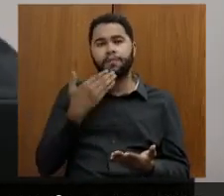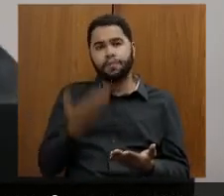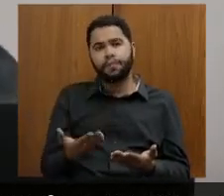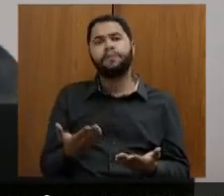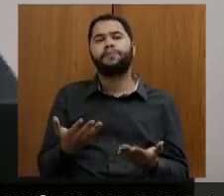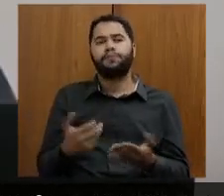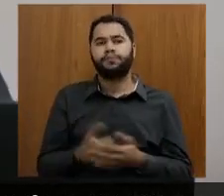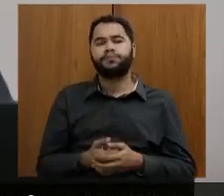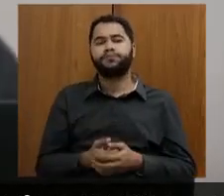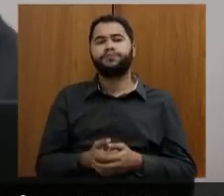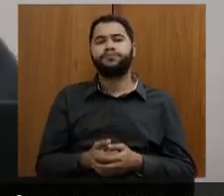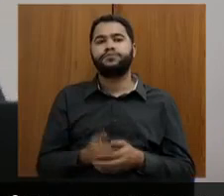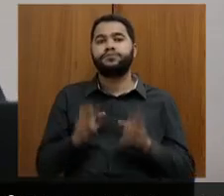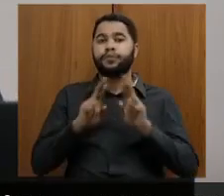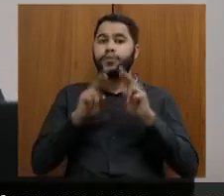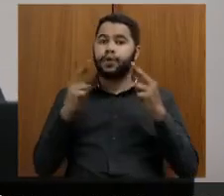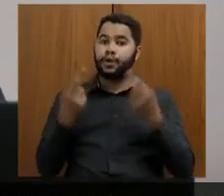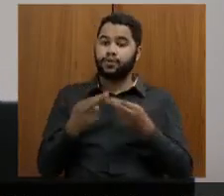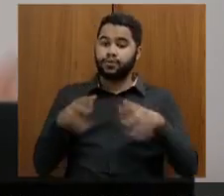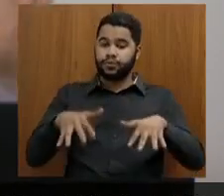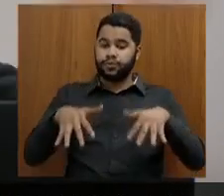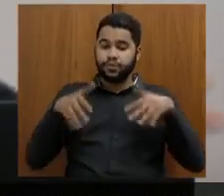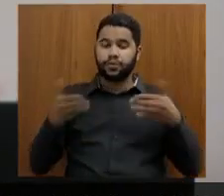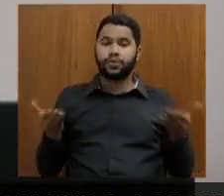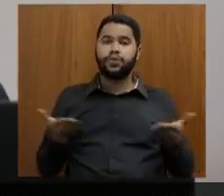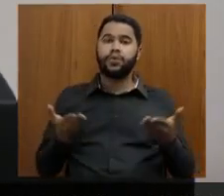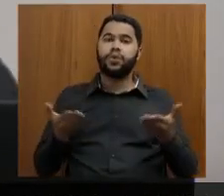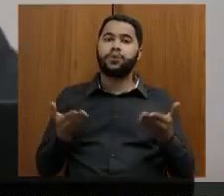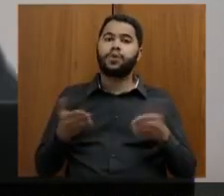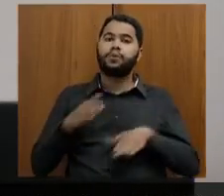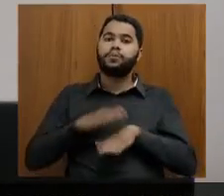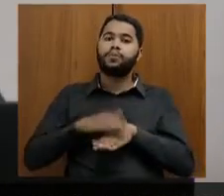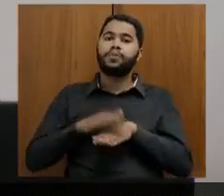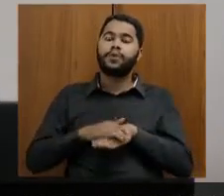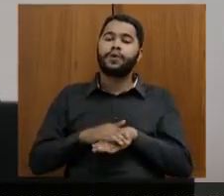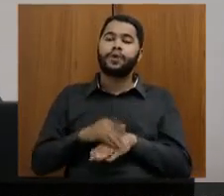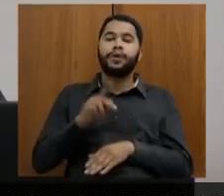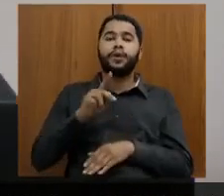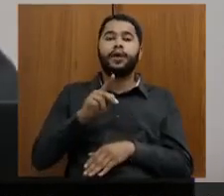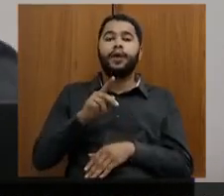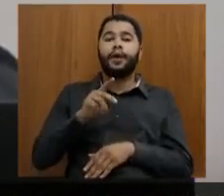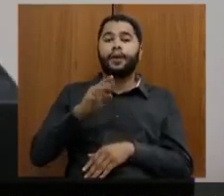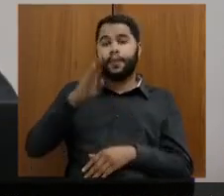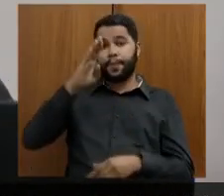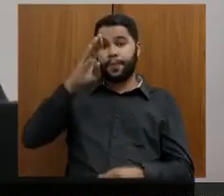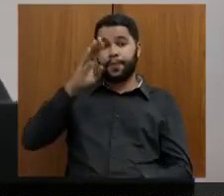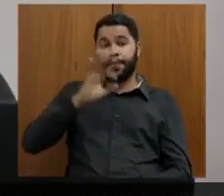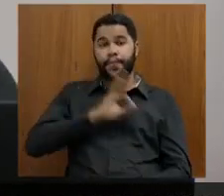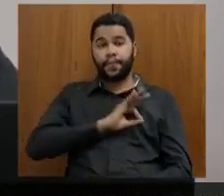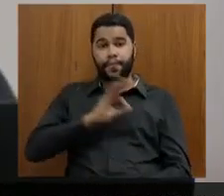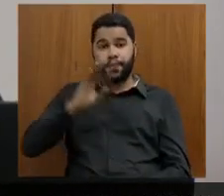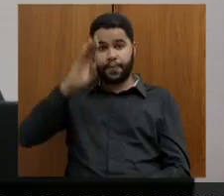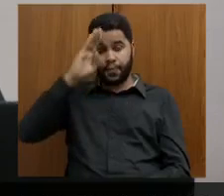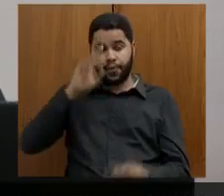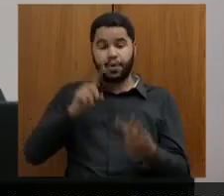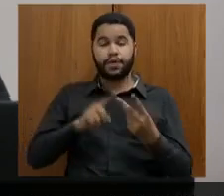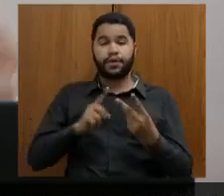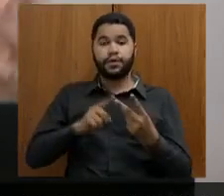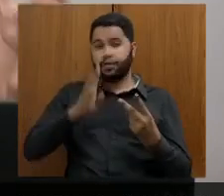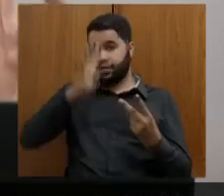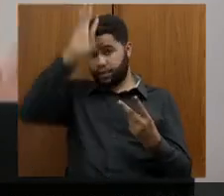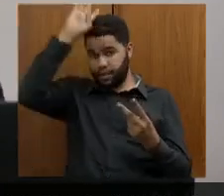dele a audiência pública que de hoje é da prestação de contas da PM do bombeiro que o senhor reconheça